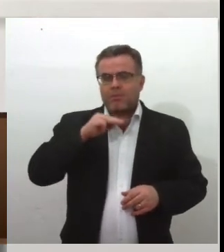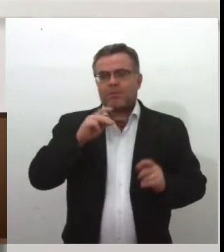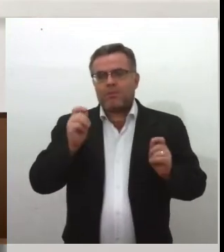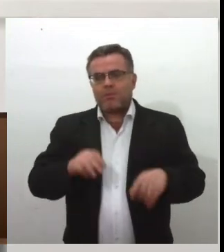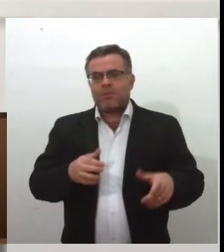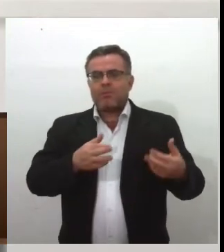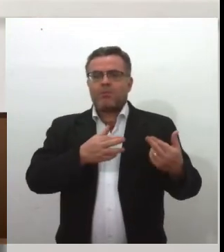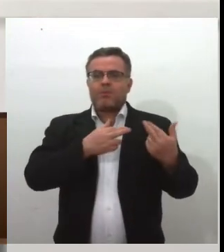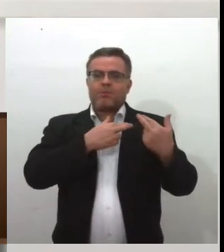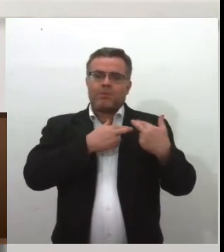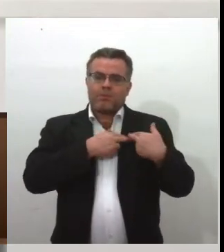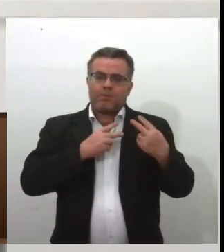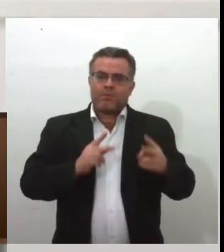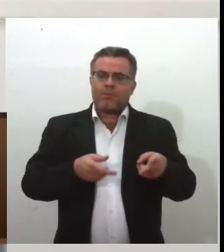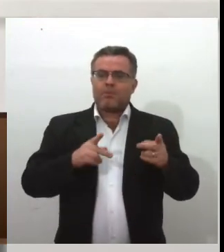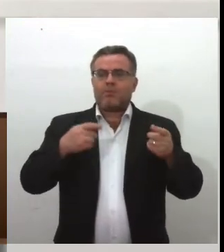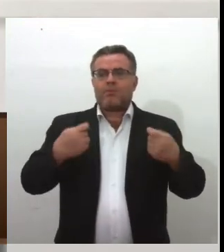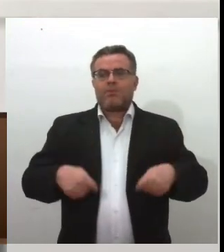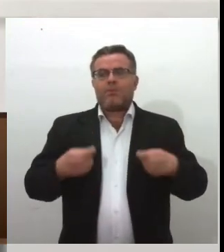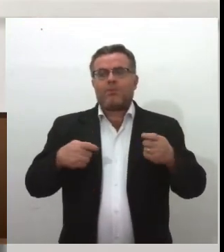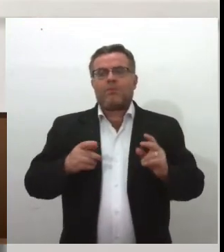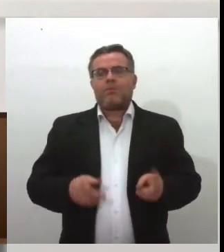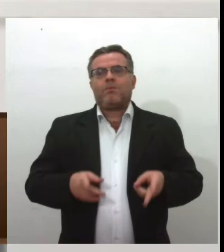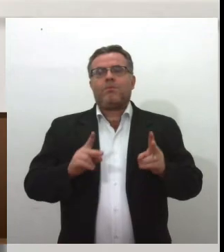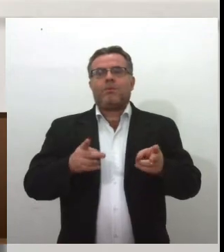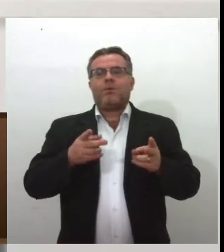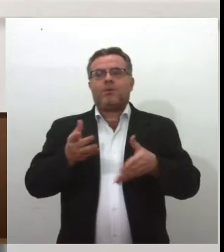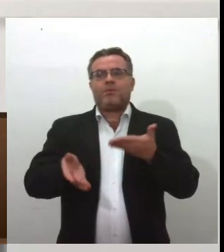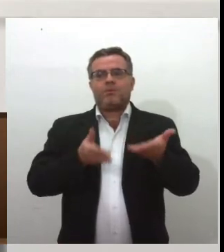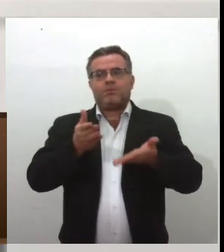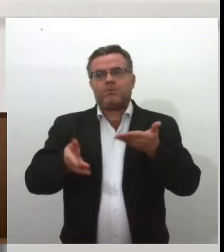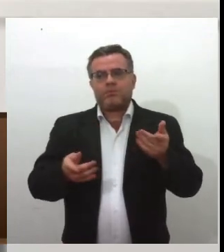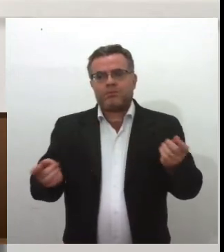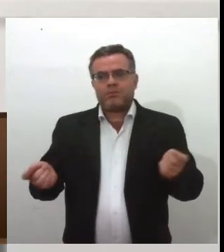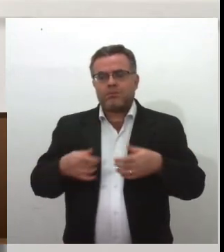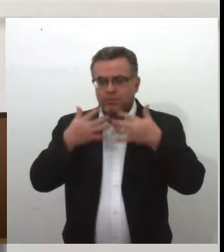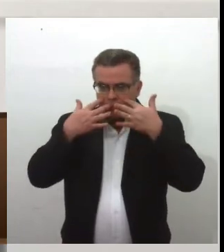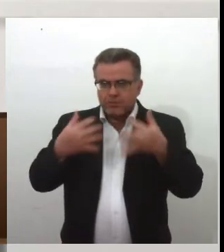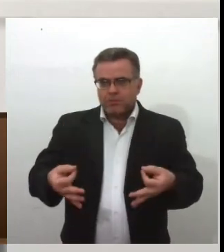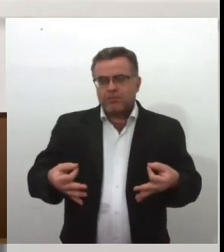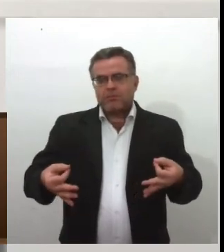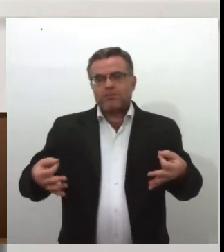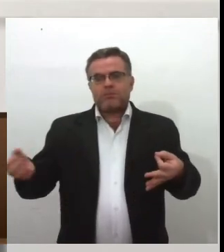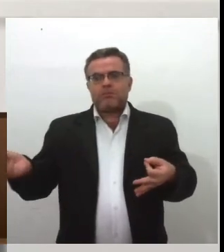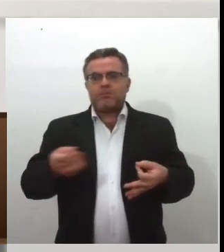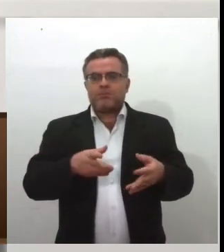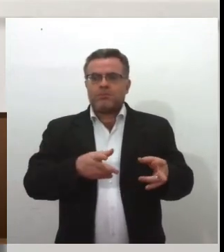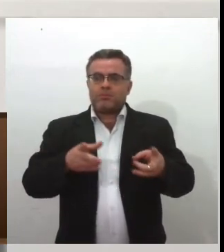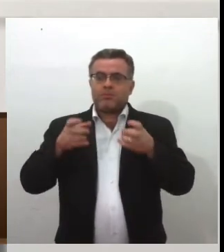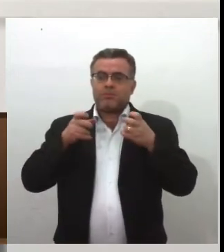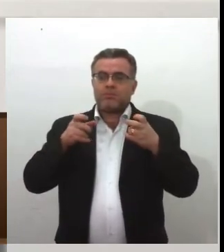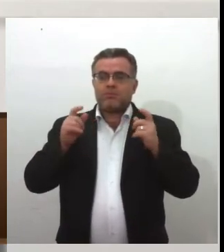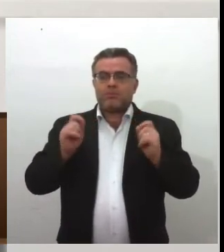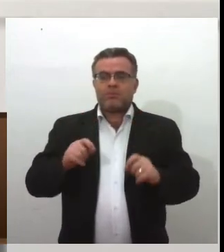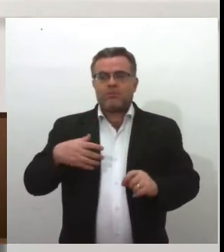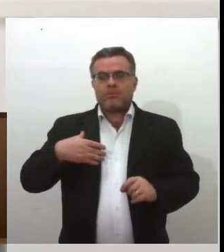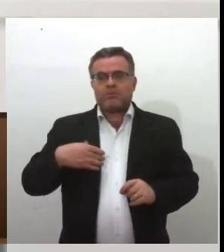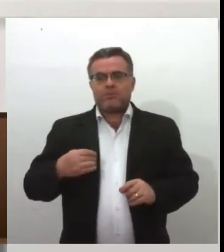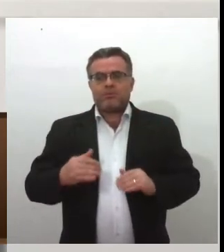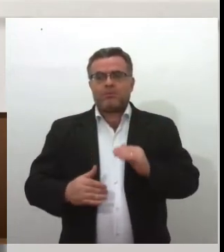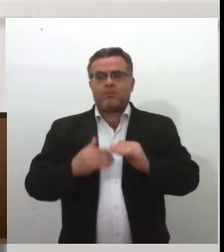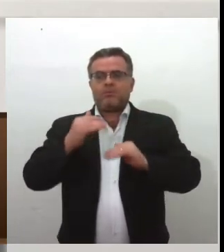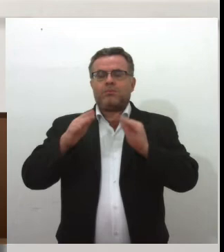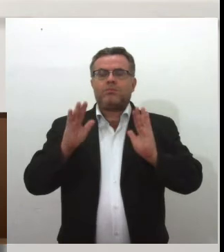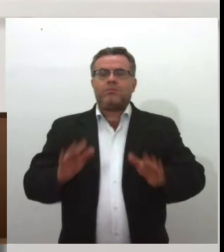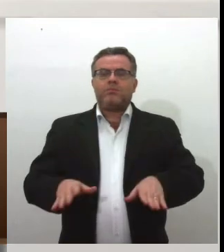responsáveis, desde sempre precisam ter esse olhar com atenção, e tão logo que eu perceber, por exemplo, que o filho está desenvolvendo os pelos